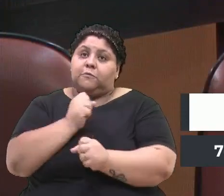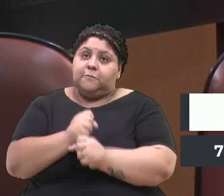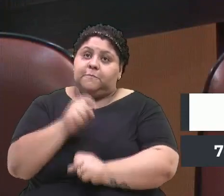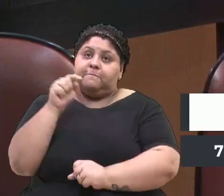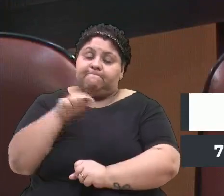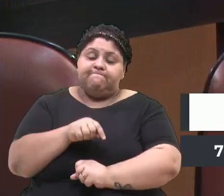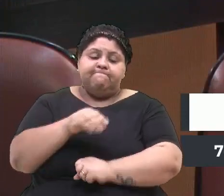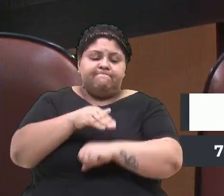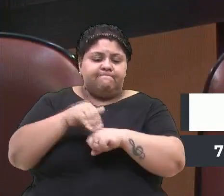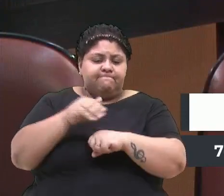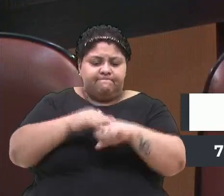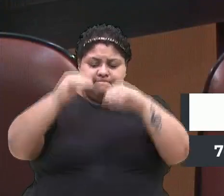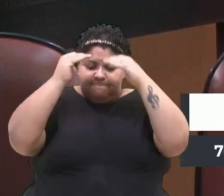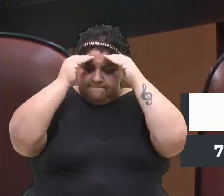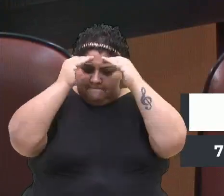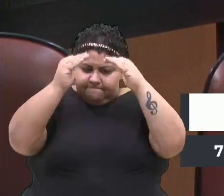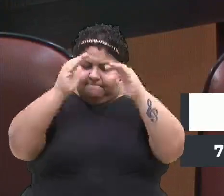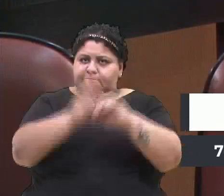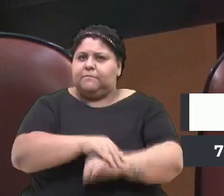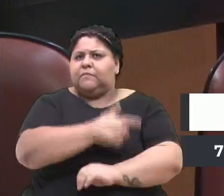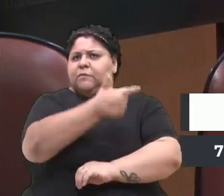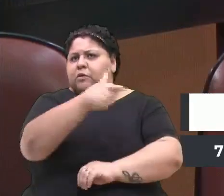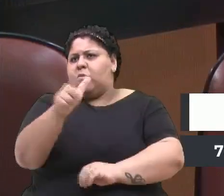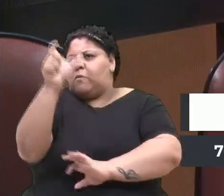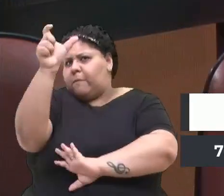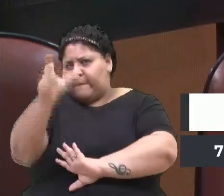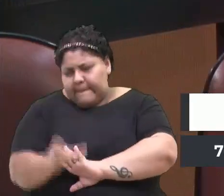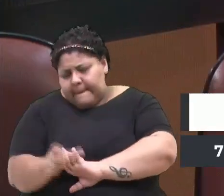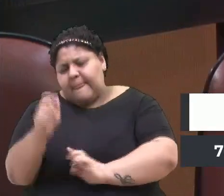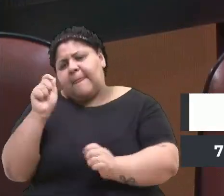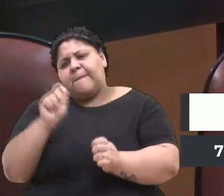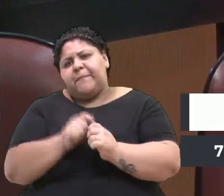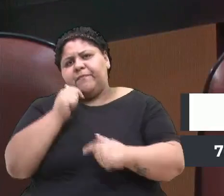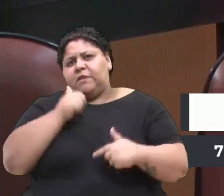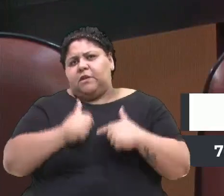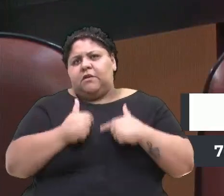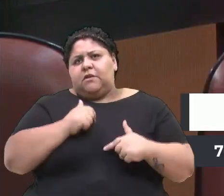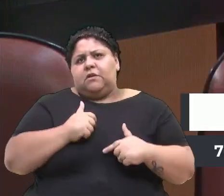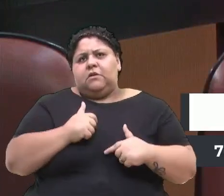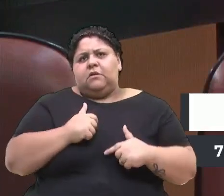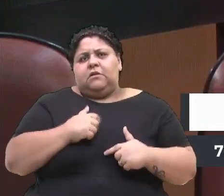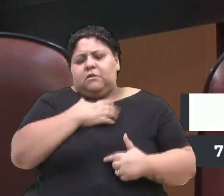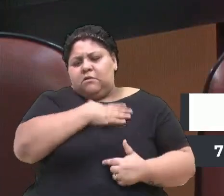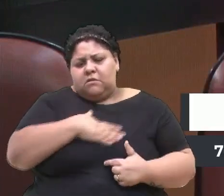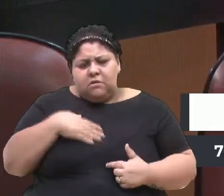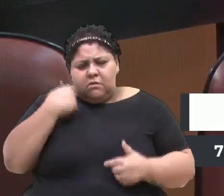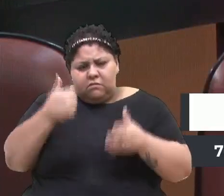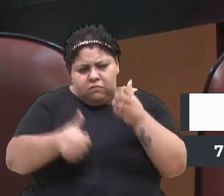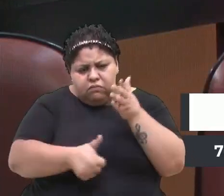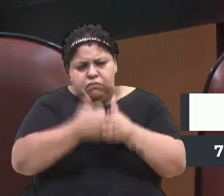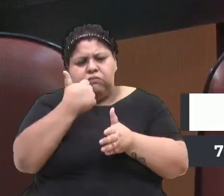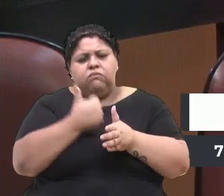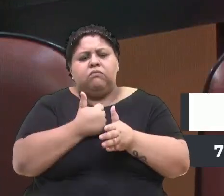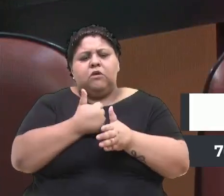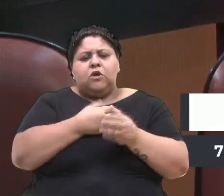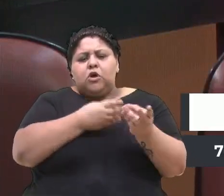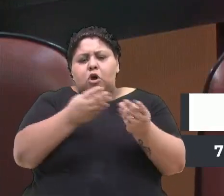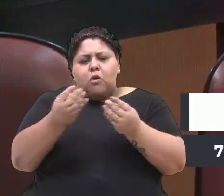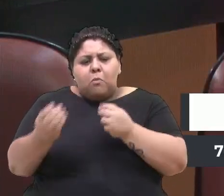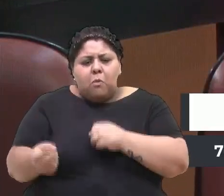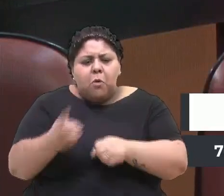querido e respeitado por onde passava prestava da melhor forma ao serviço que ele era confiado muito